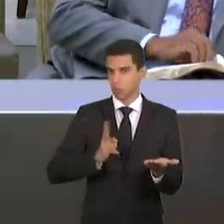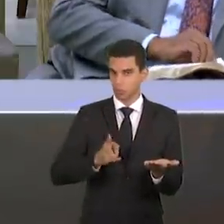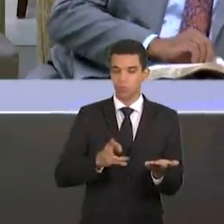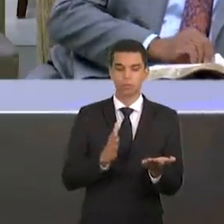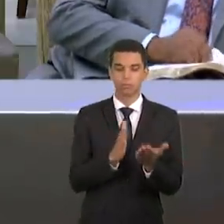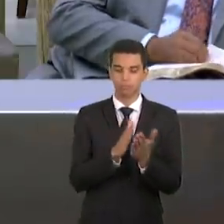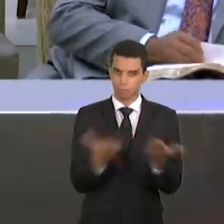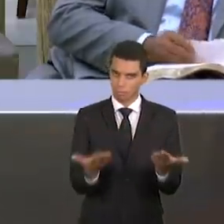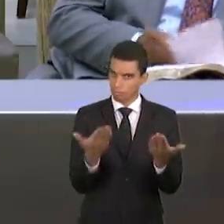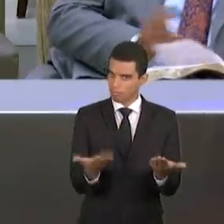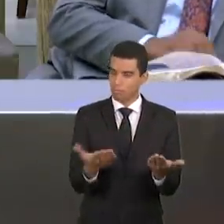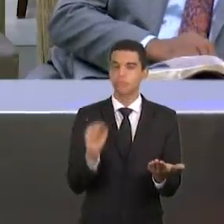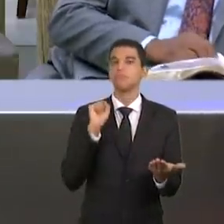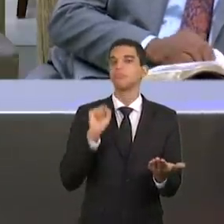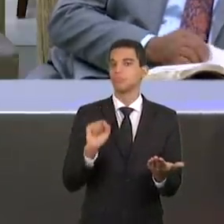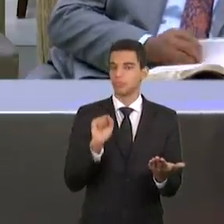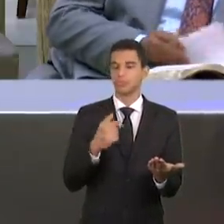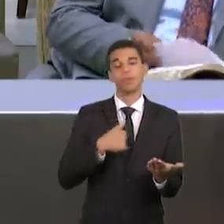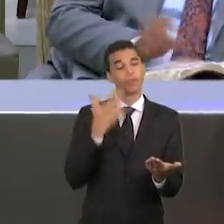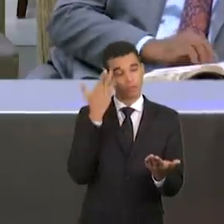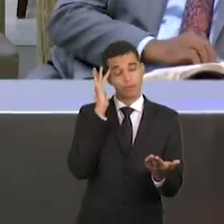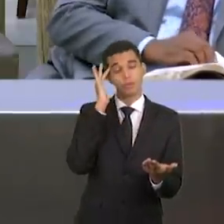meditação, acho ser